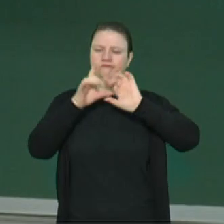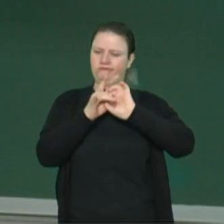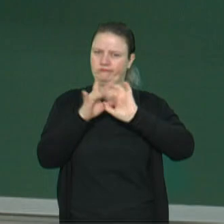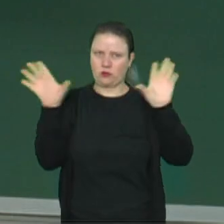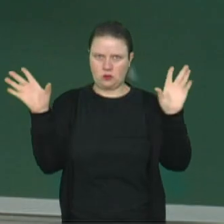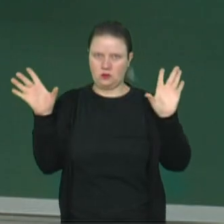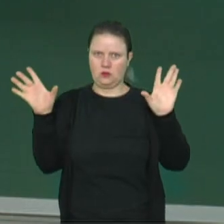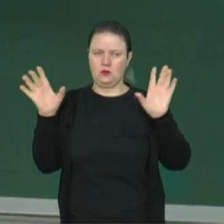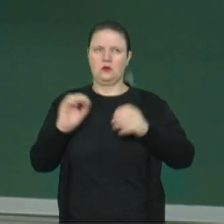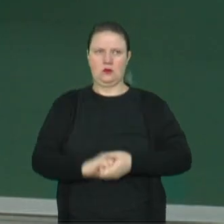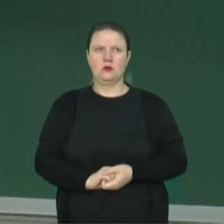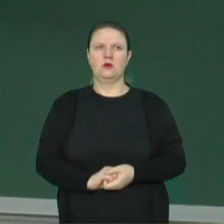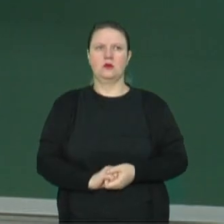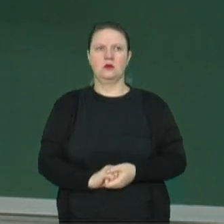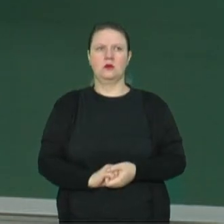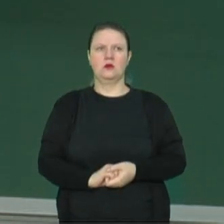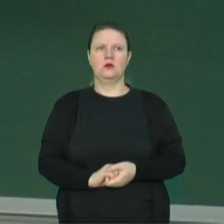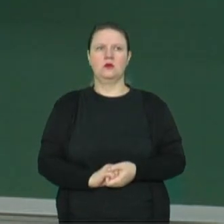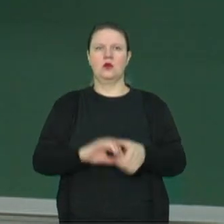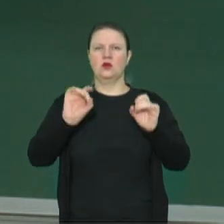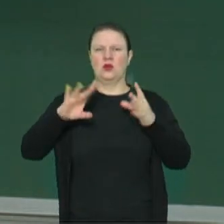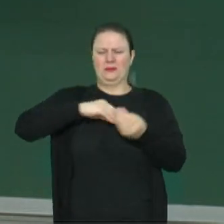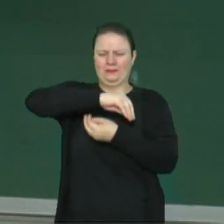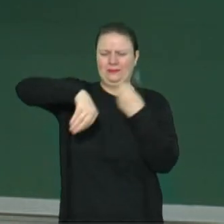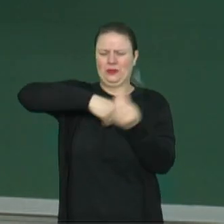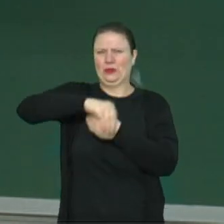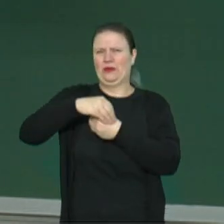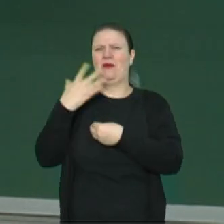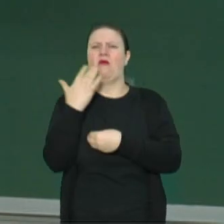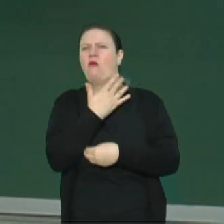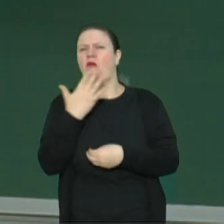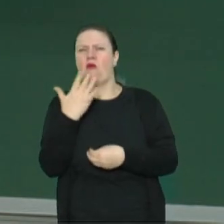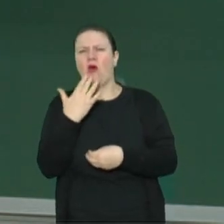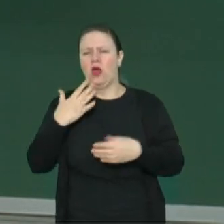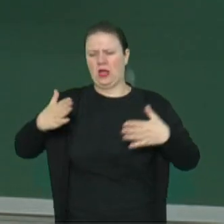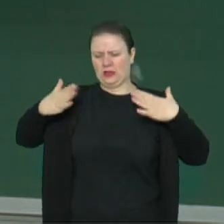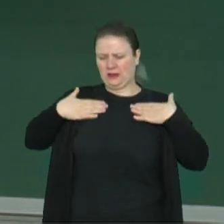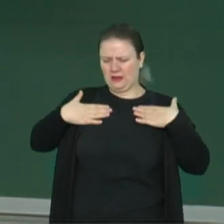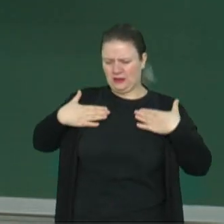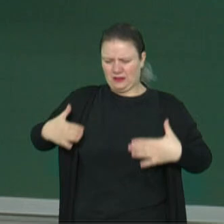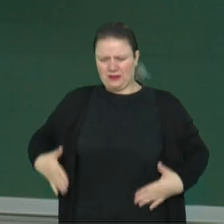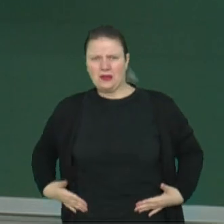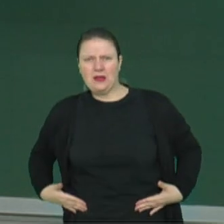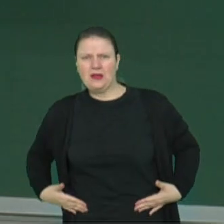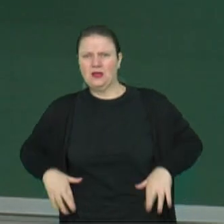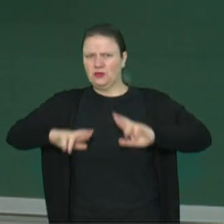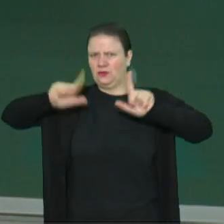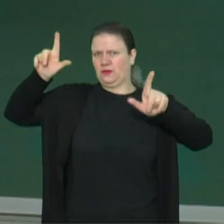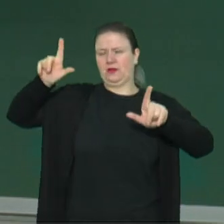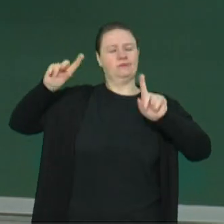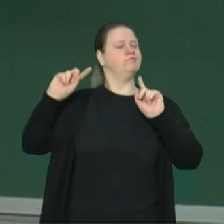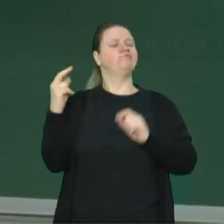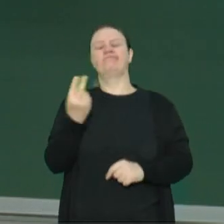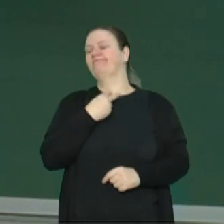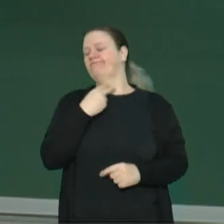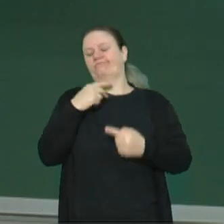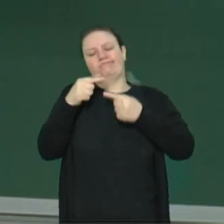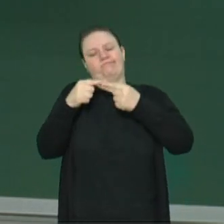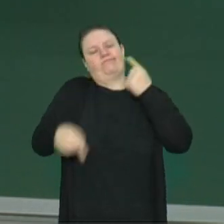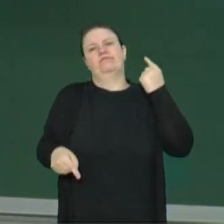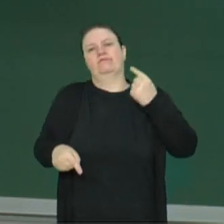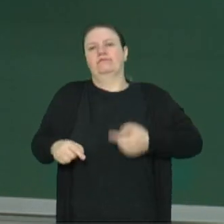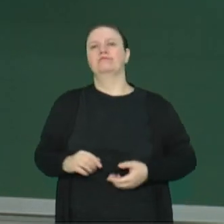não pode, não é permitido, é misturar cor, parte de cima de uma maneira e a calça de outra maneira. Então não é